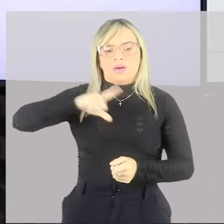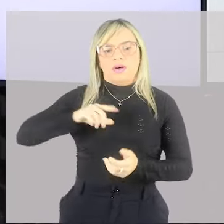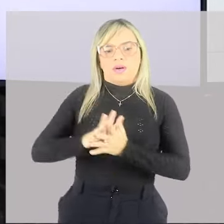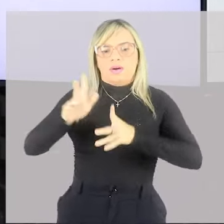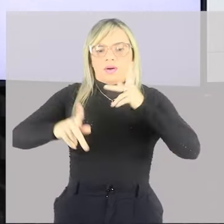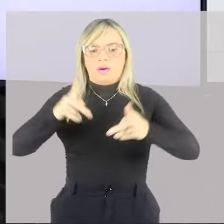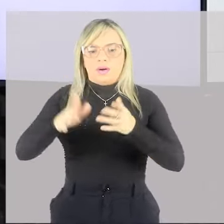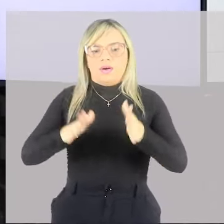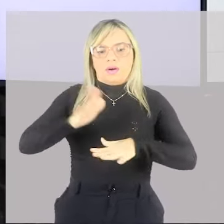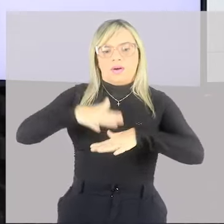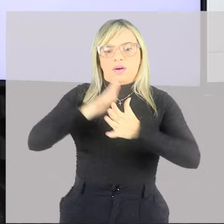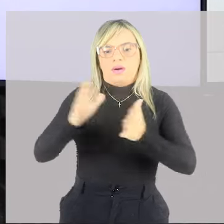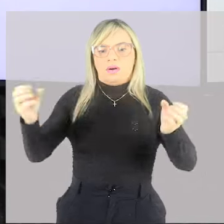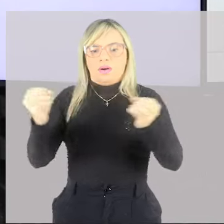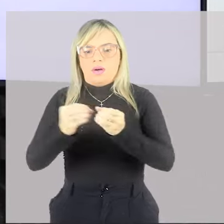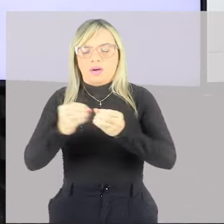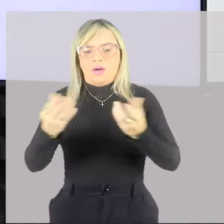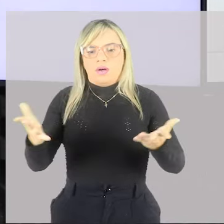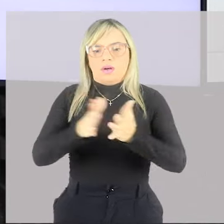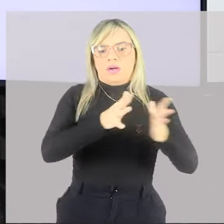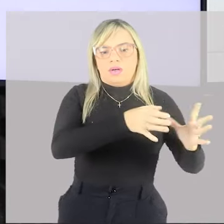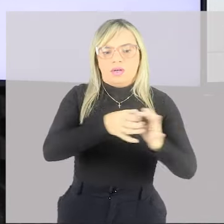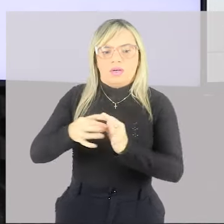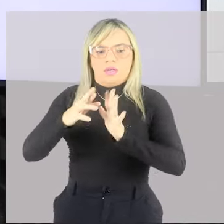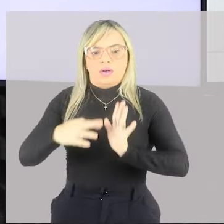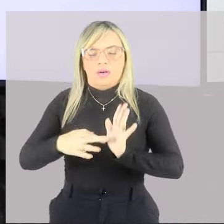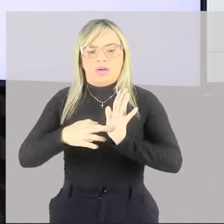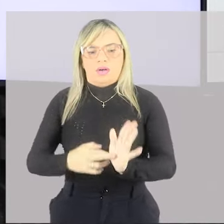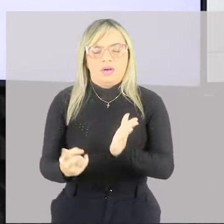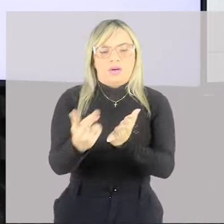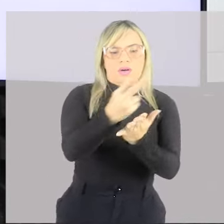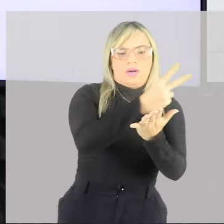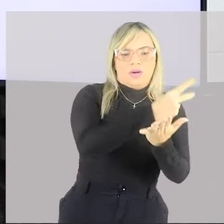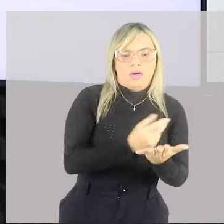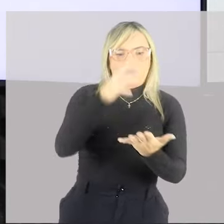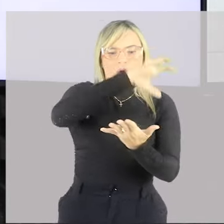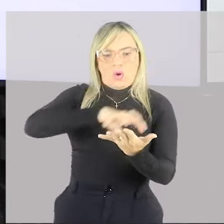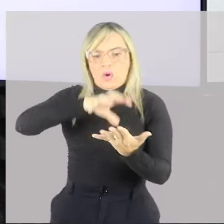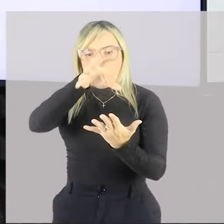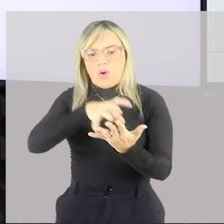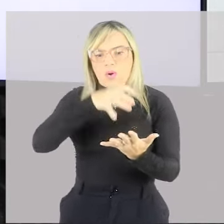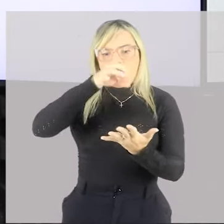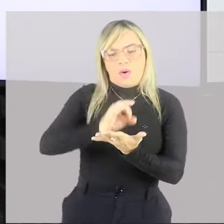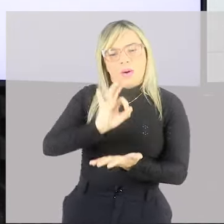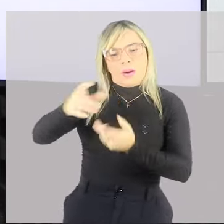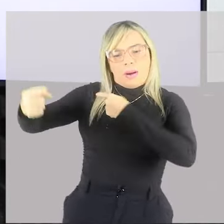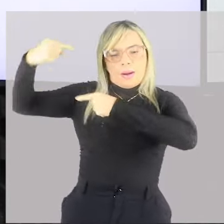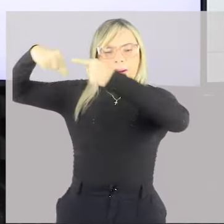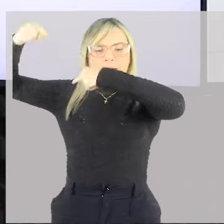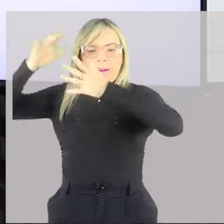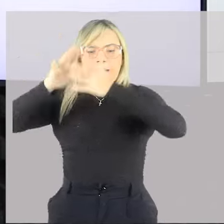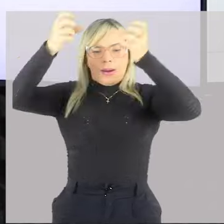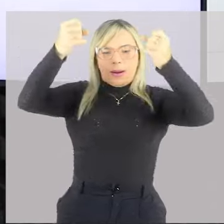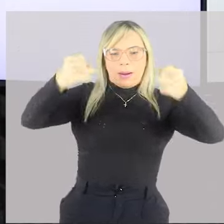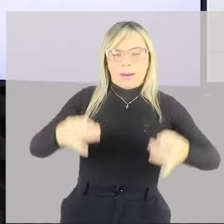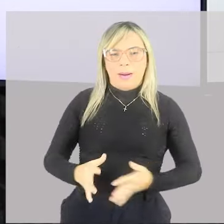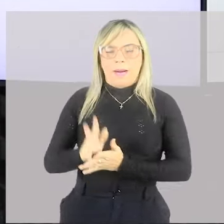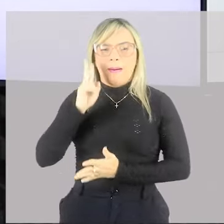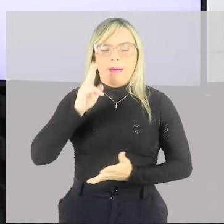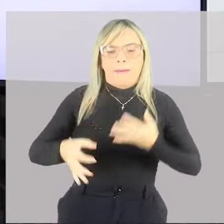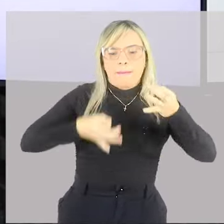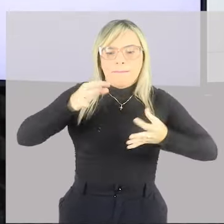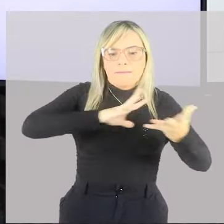representações rupestres afirmam que seus antepassados lhe explicaram a sua visão do mundo a partir desse